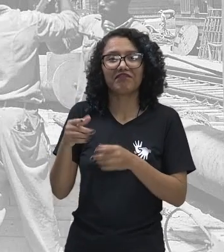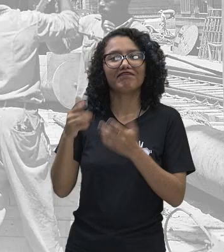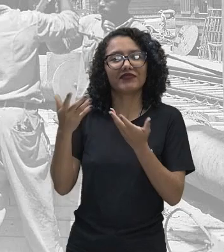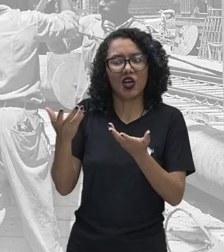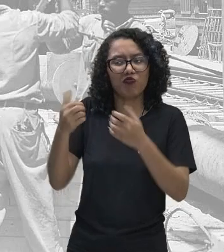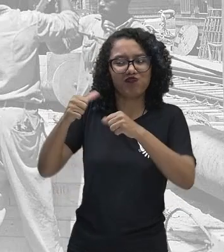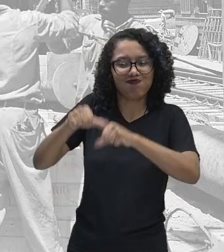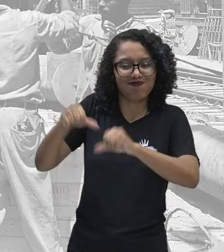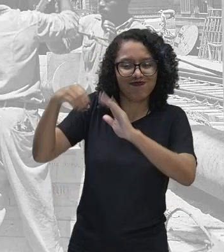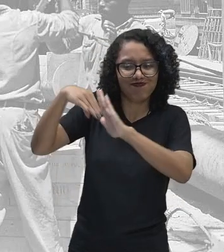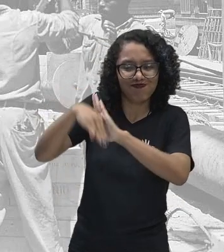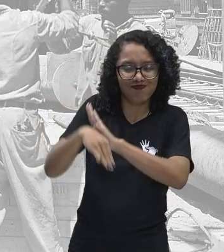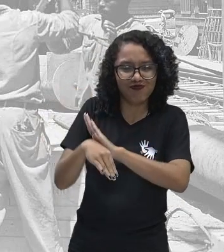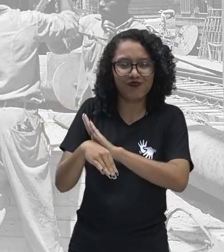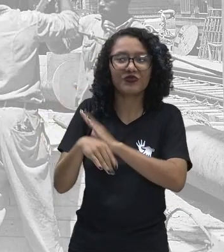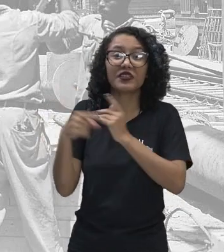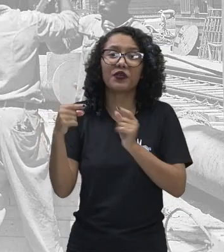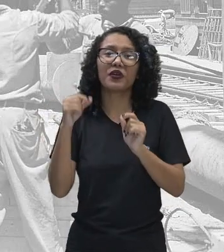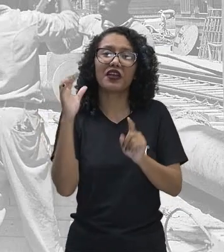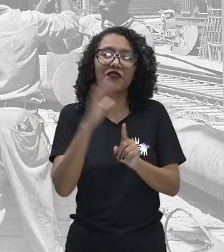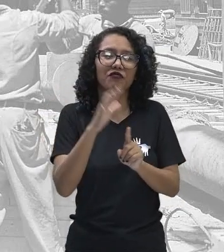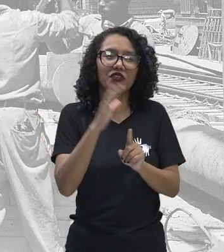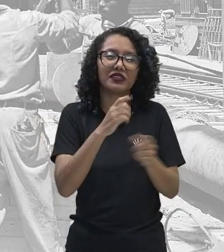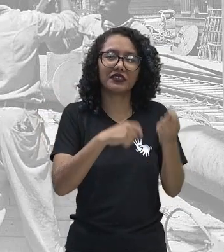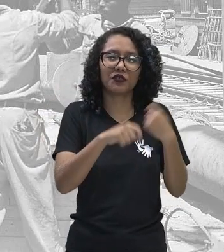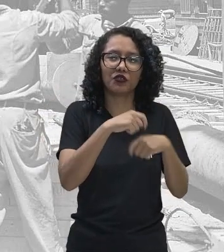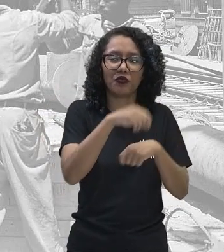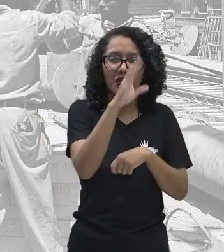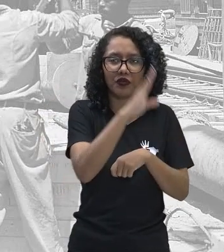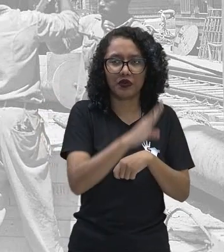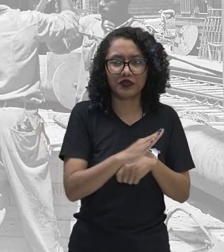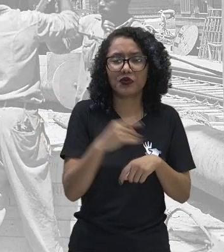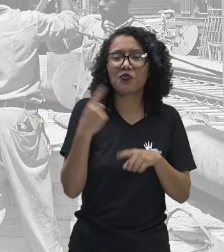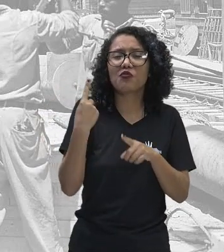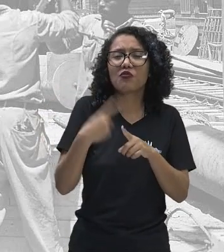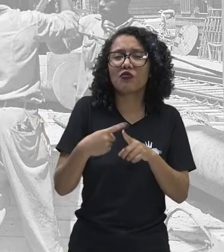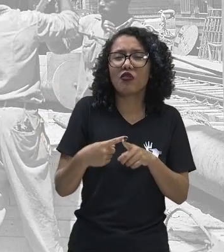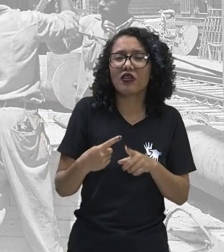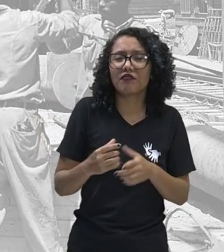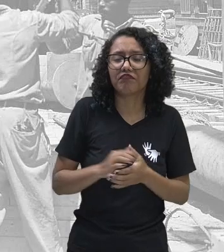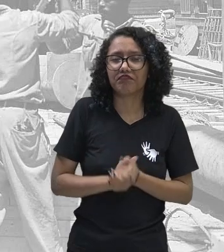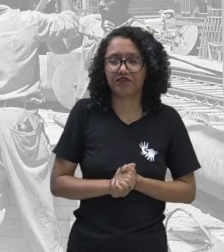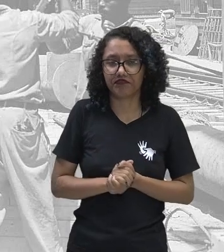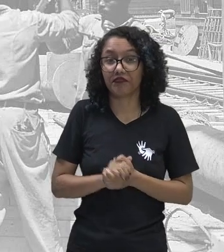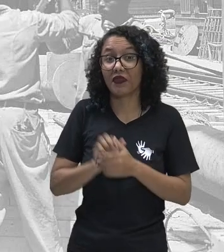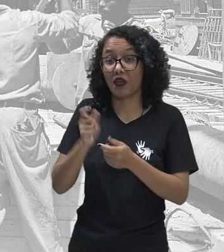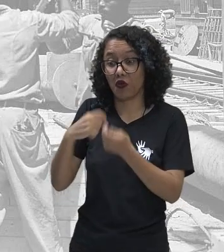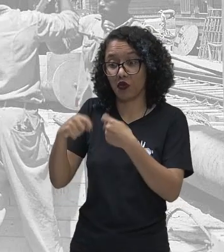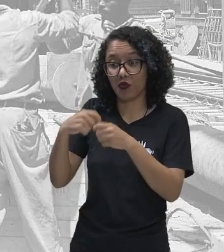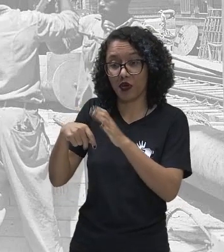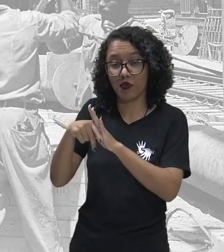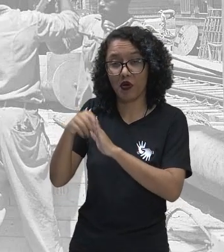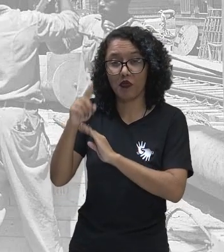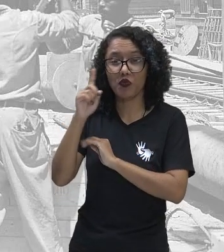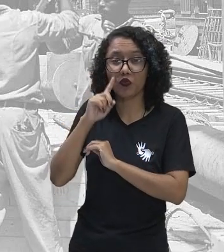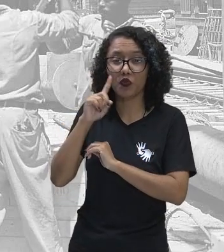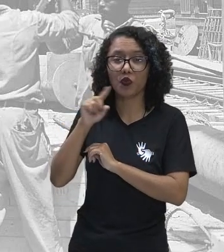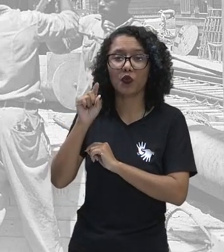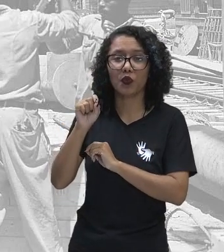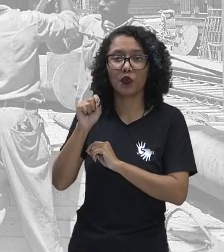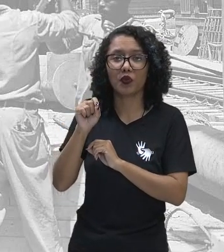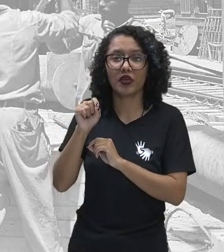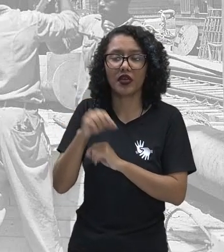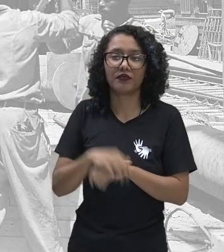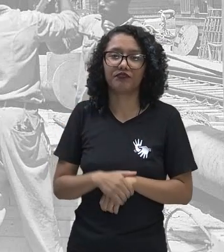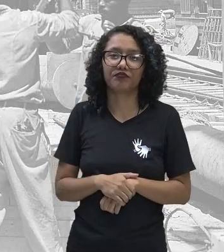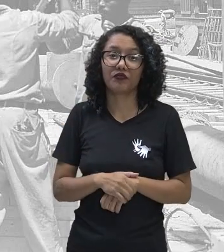Mas, professor, o que tem a ver uma coisa com a outra? A economia estadunidense, eles acabavam ali consumindo o nosso